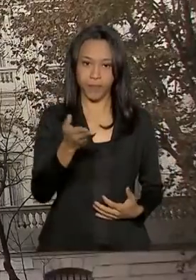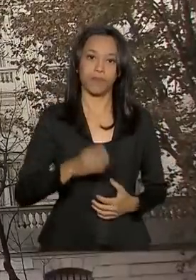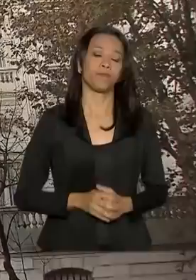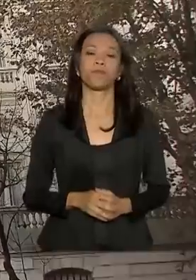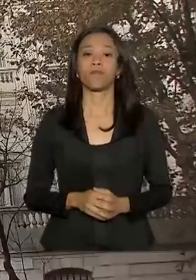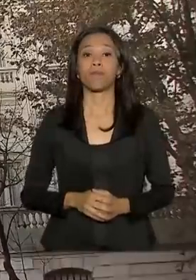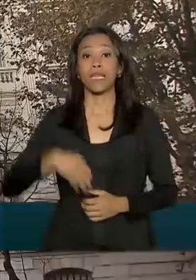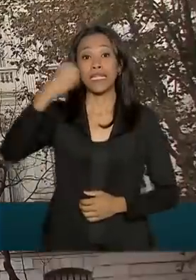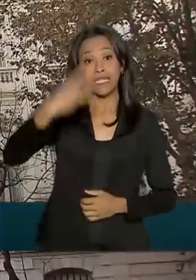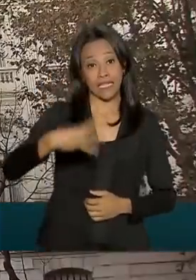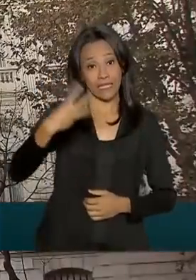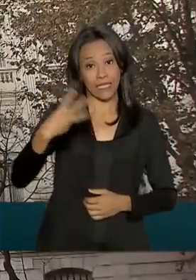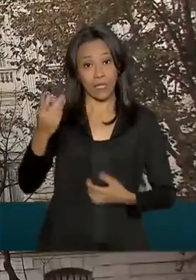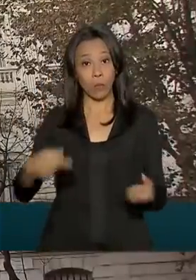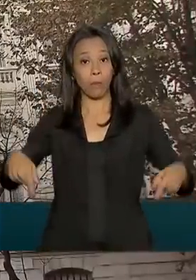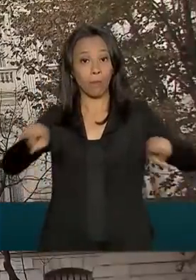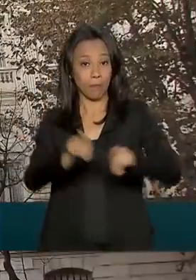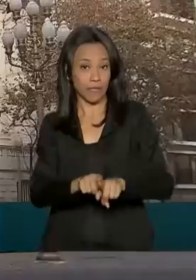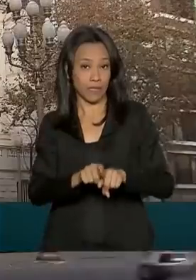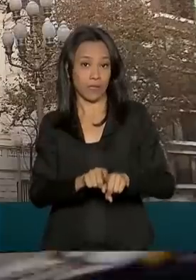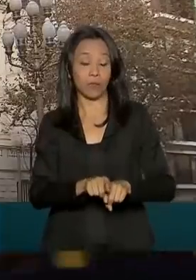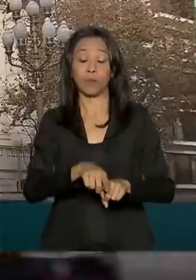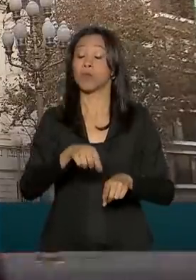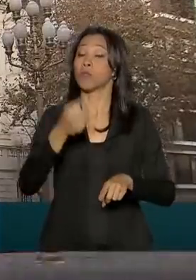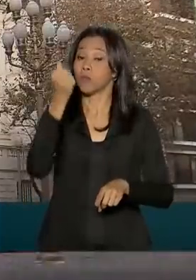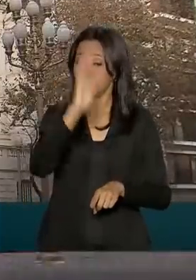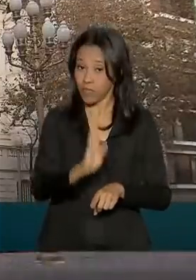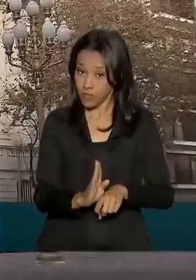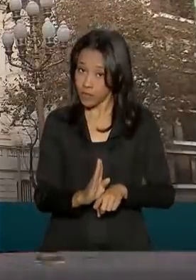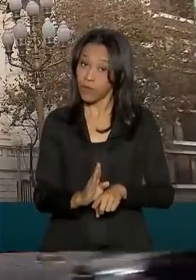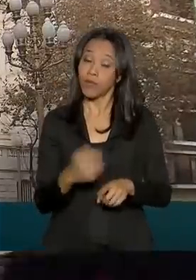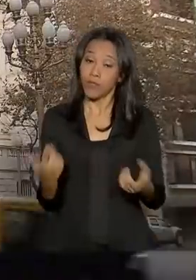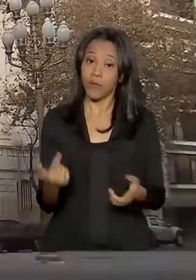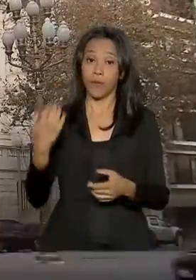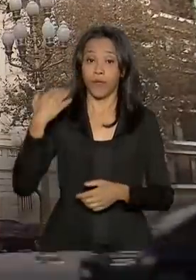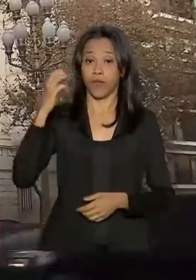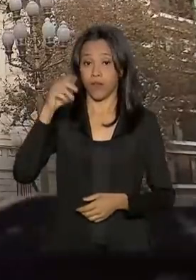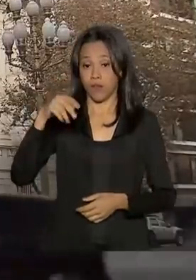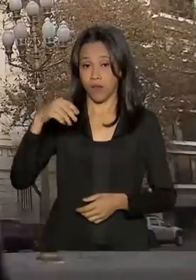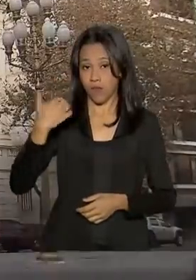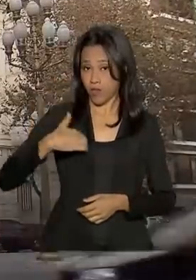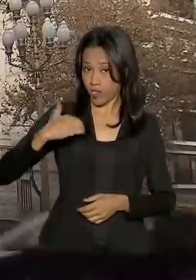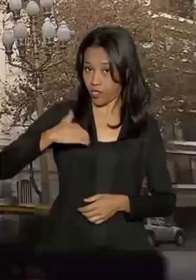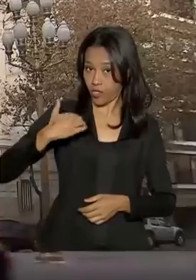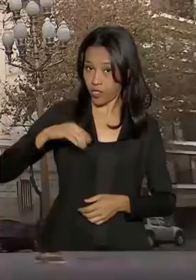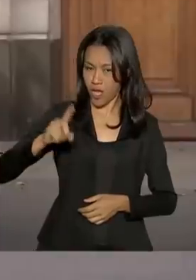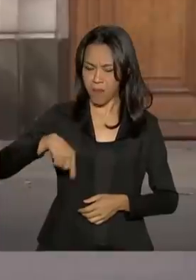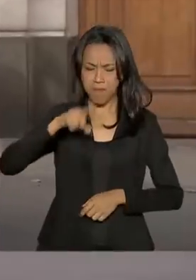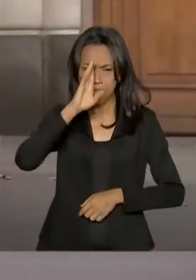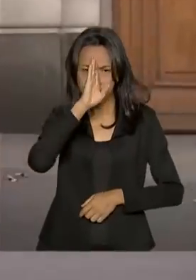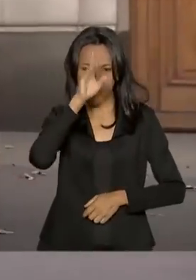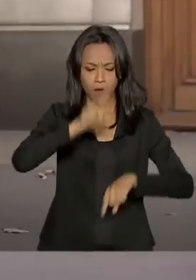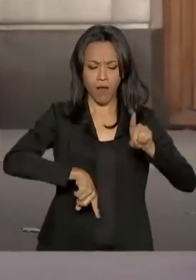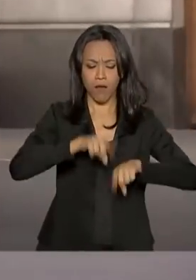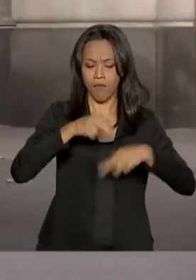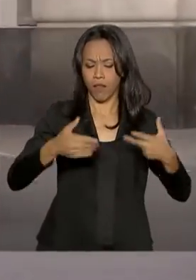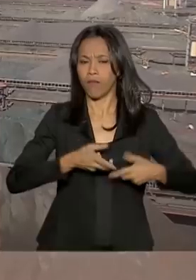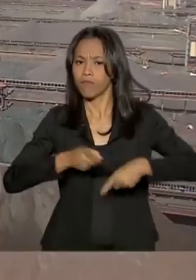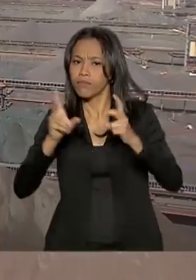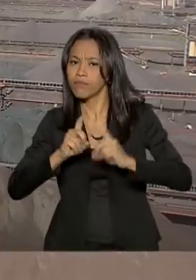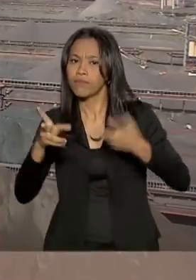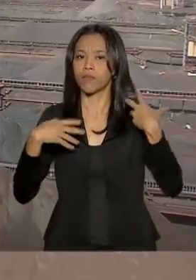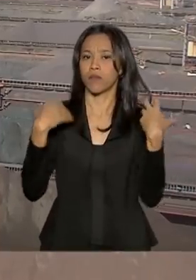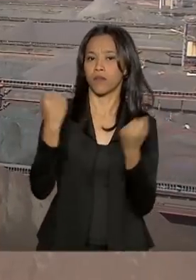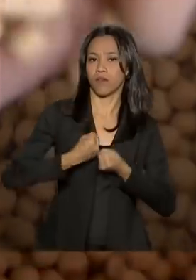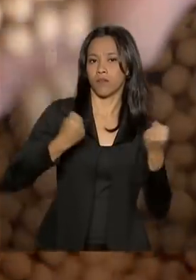Terceiro maior parceiro comercial do Brasil, a Argentina é o principal destino dos produtos brasileiros. Automóveis,